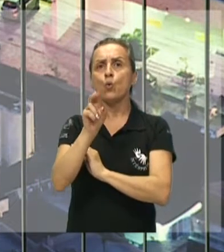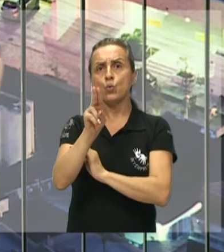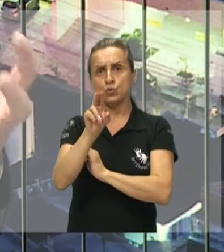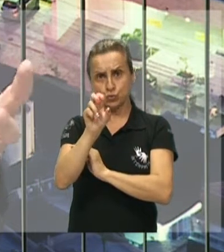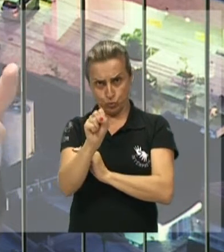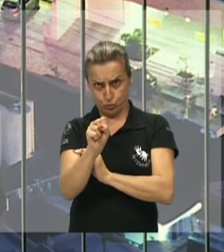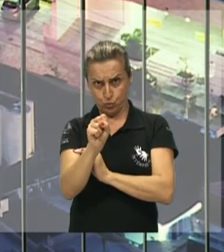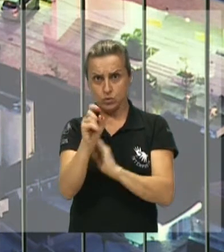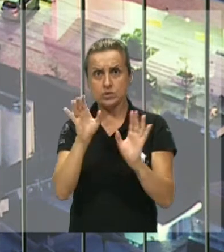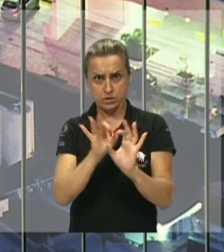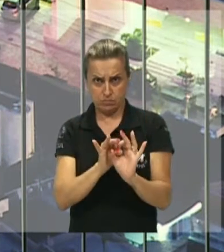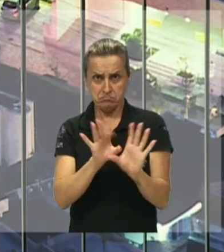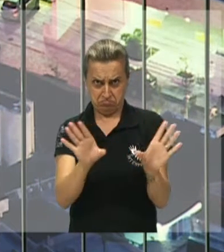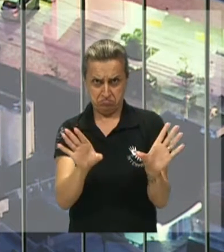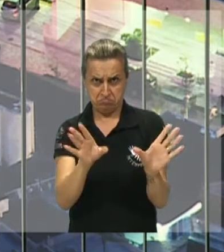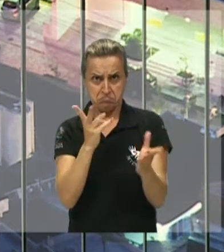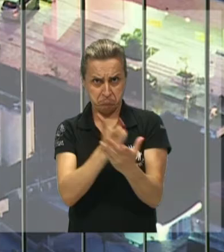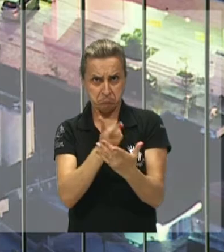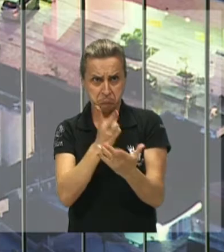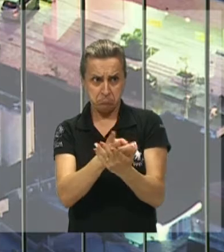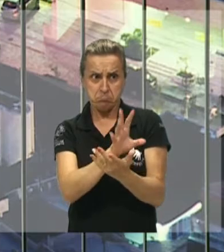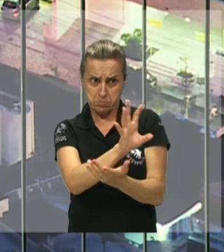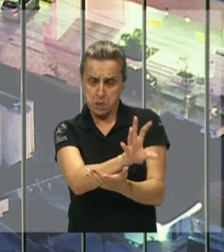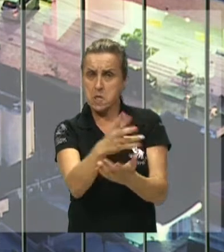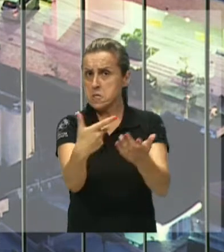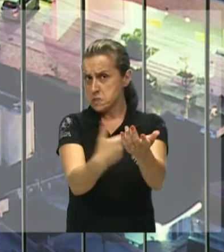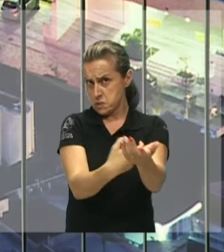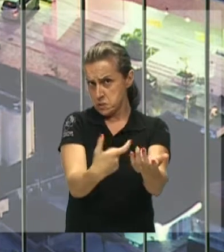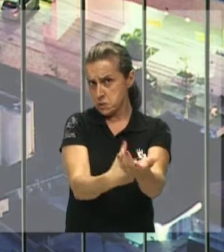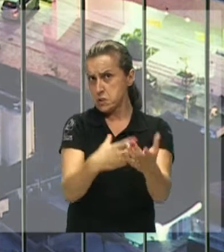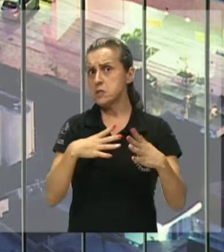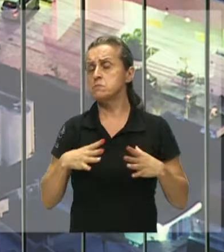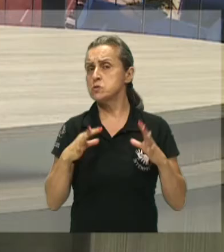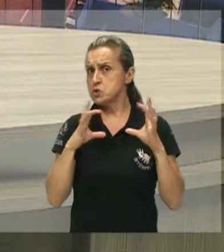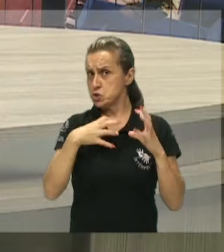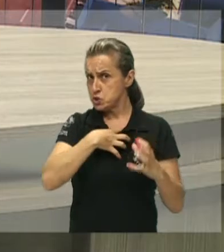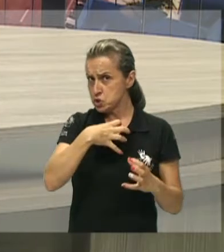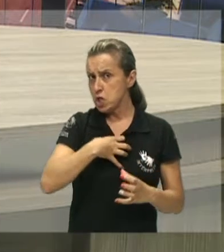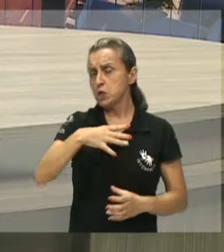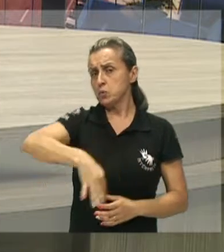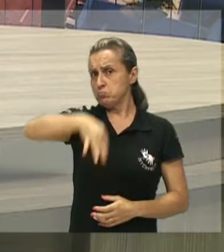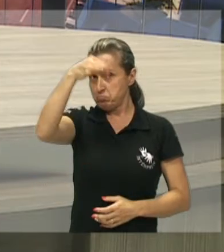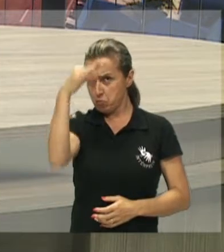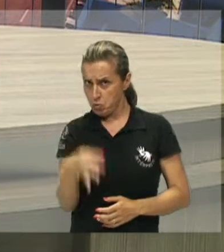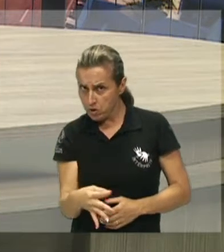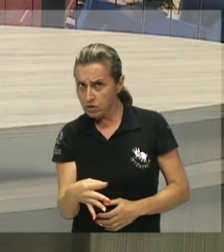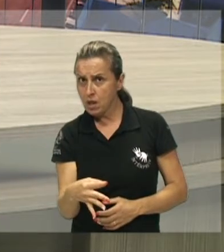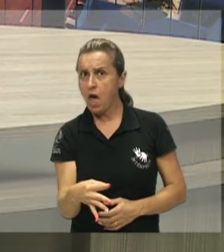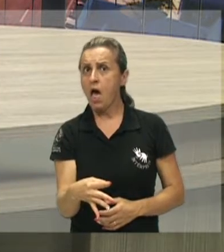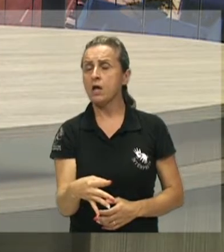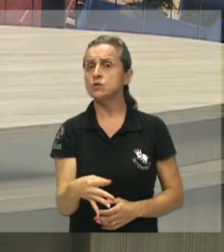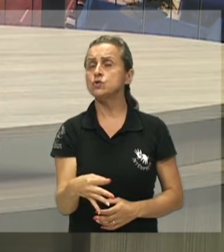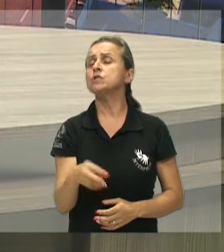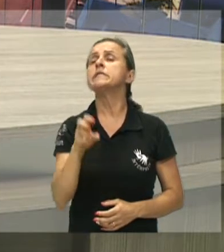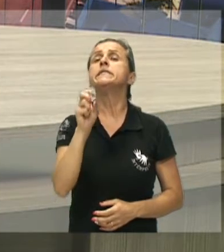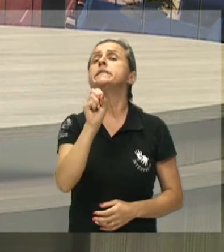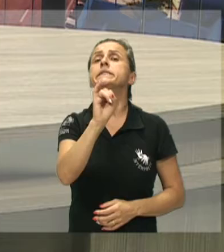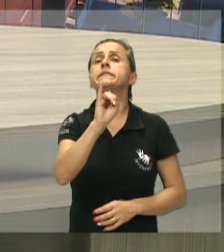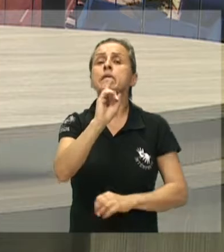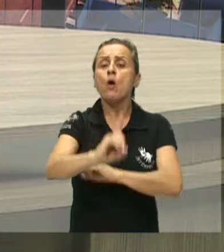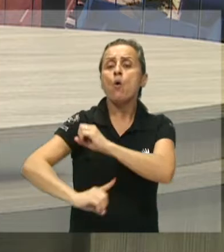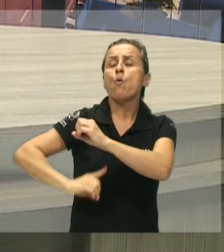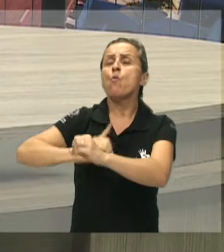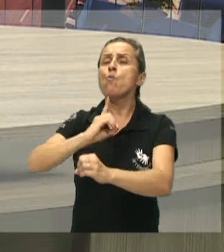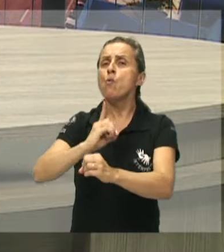esses exames de forma eficaz e se a periodicidade de 1 ano para essas